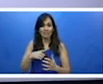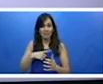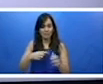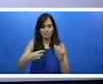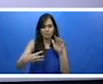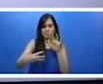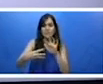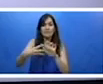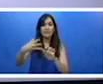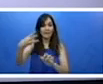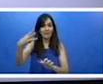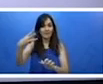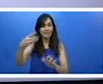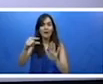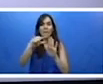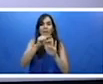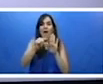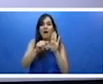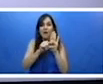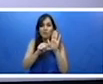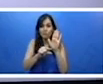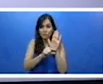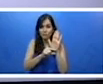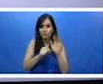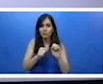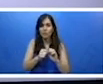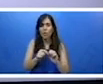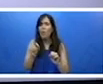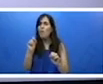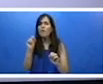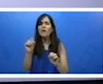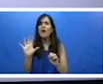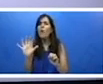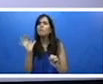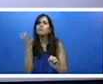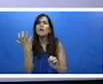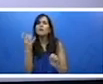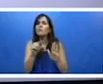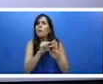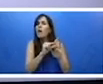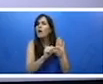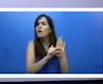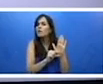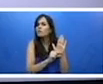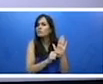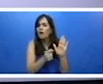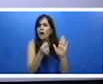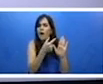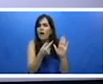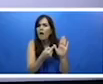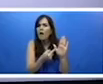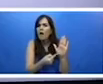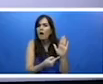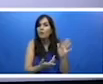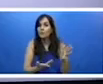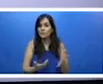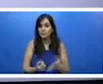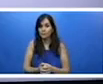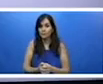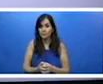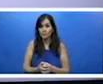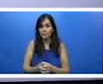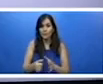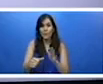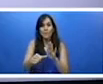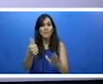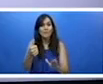parágrafos. Qual é o conteúdo de cada parágrafo, de cada um deles? O primeiro parágrafo